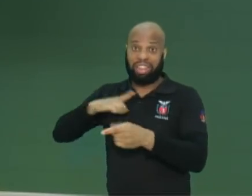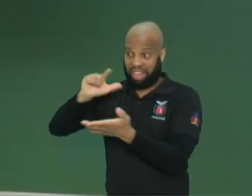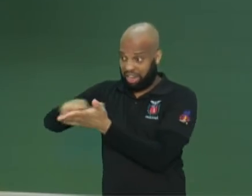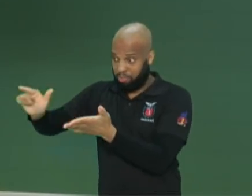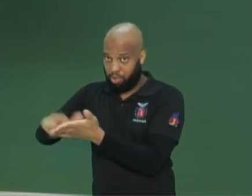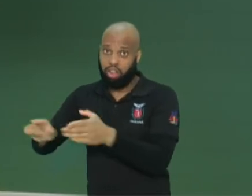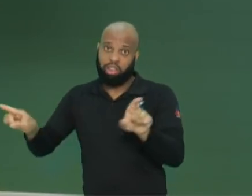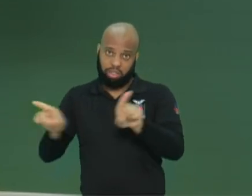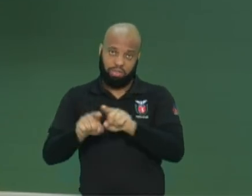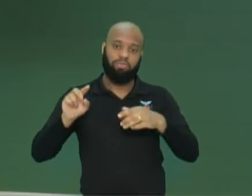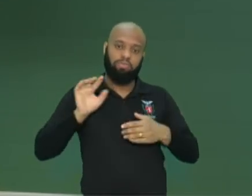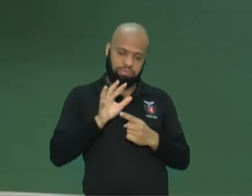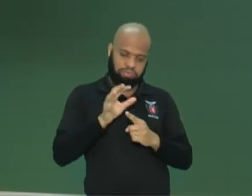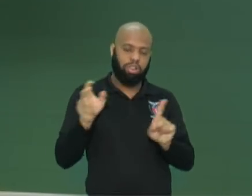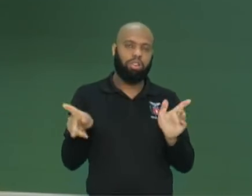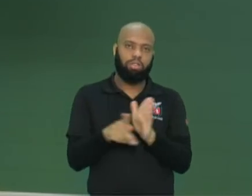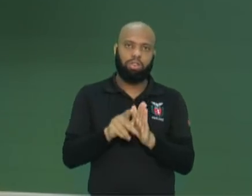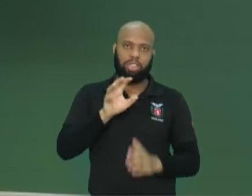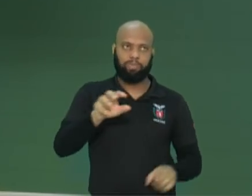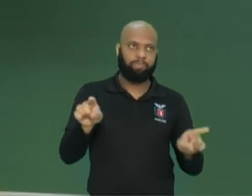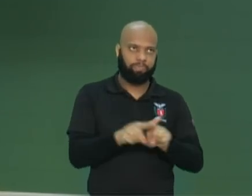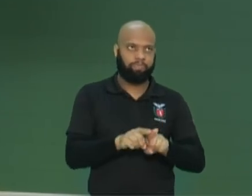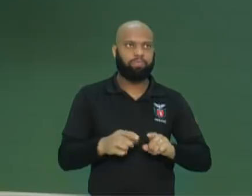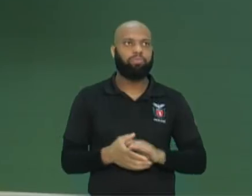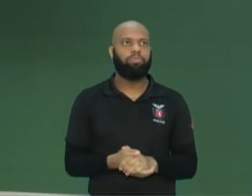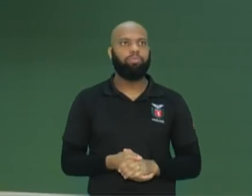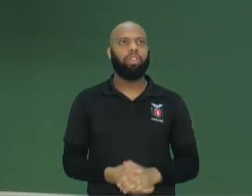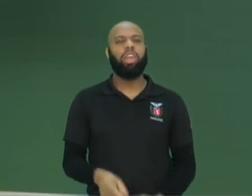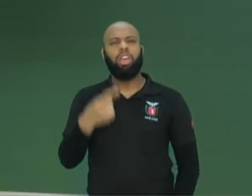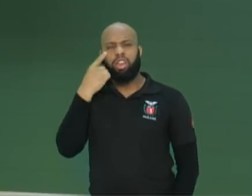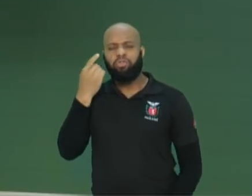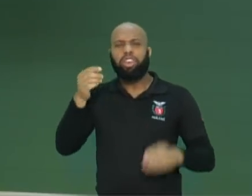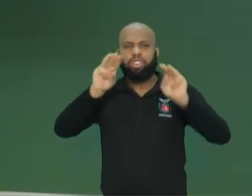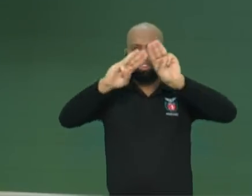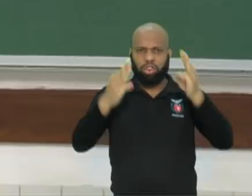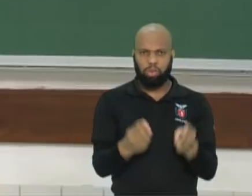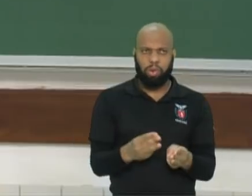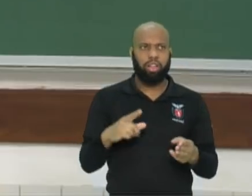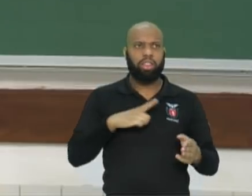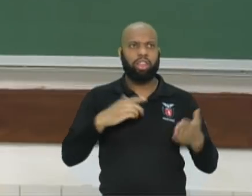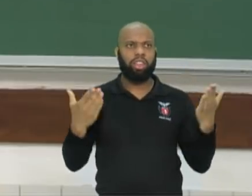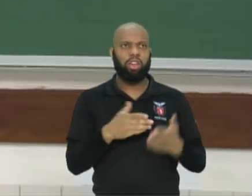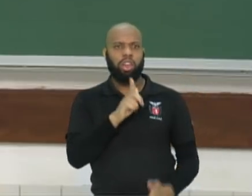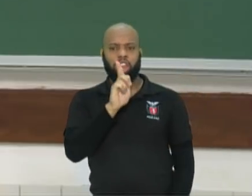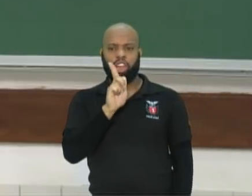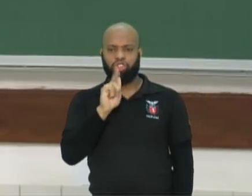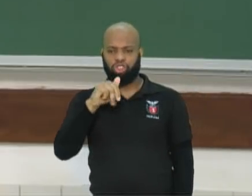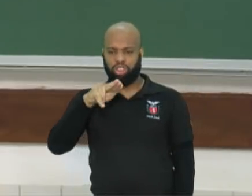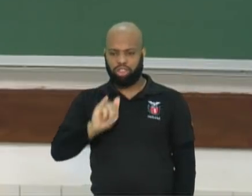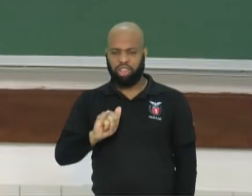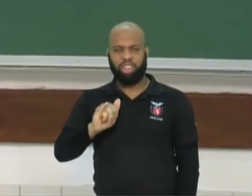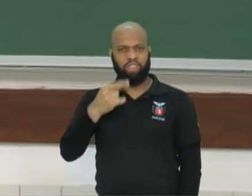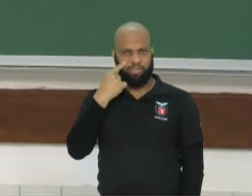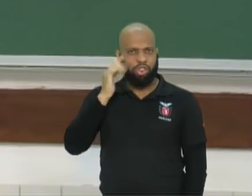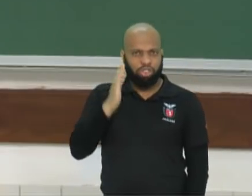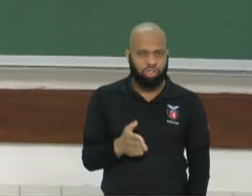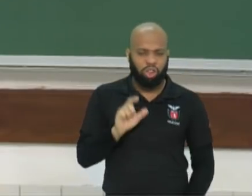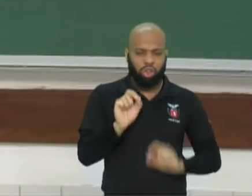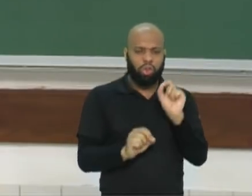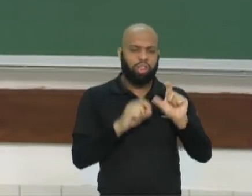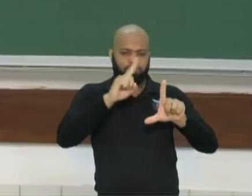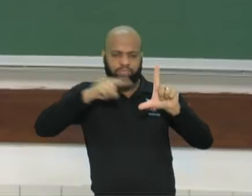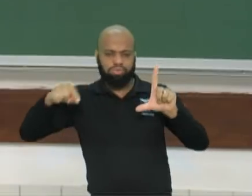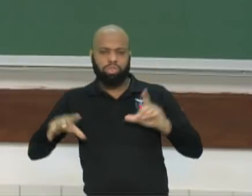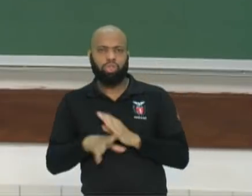condições ali, tá? Continuando lá, lembra que a gente falou do índice de Gini, que é aquele que mede a